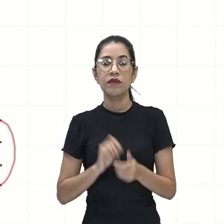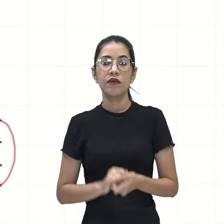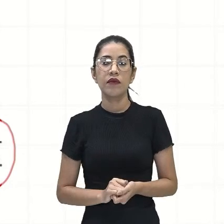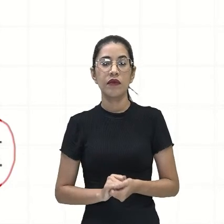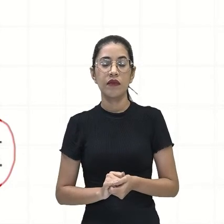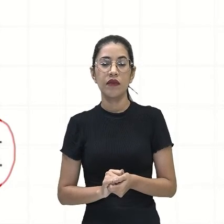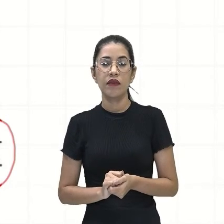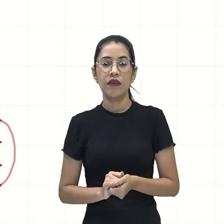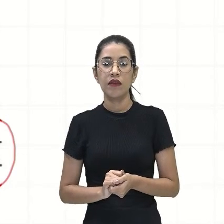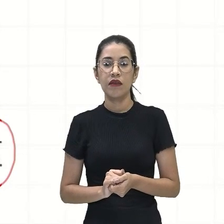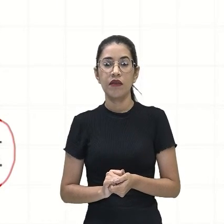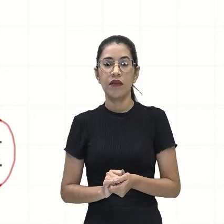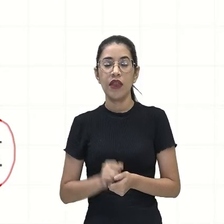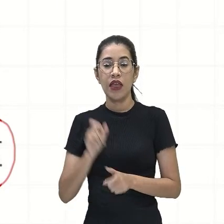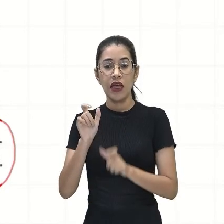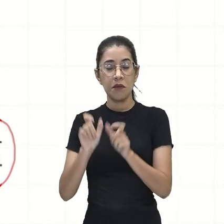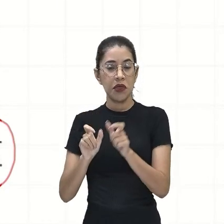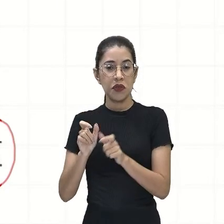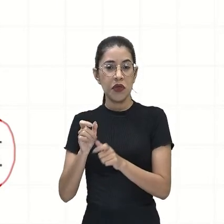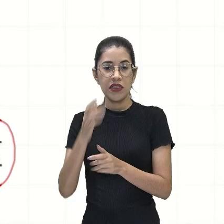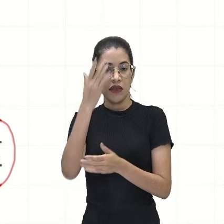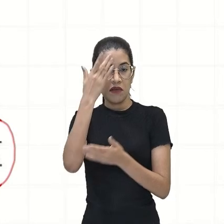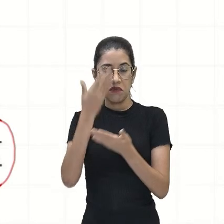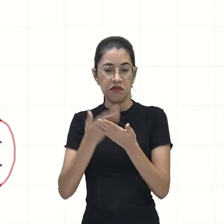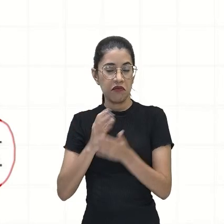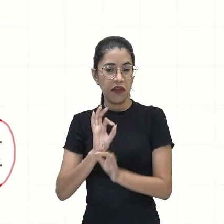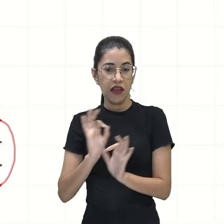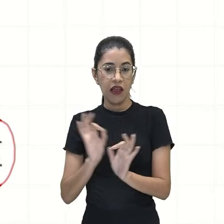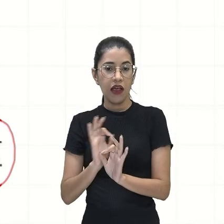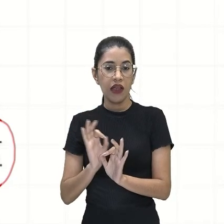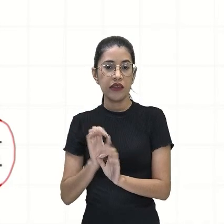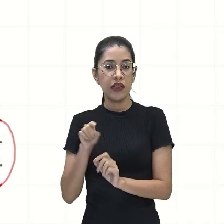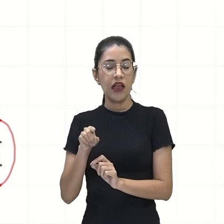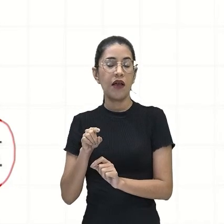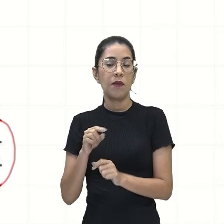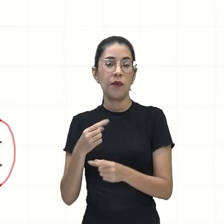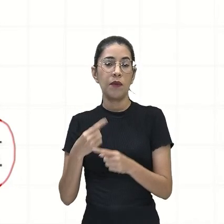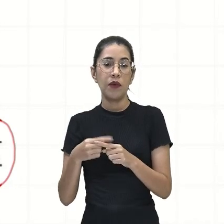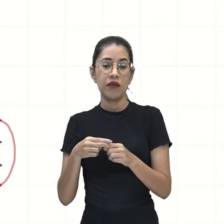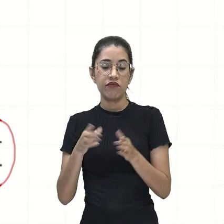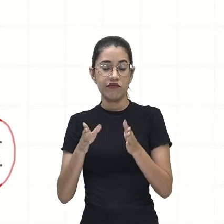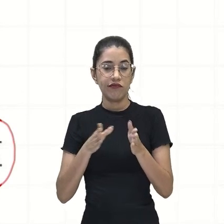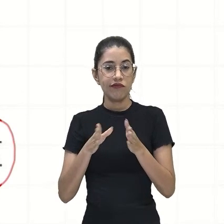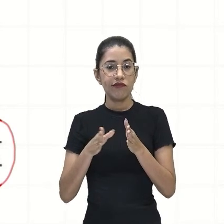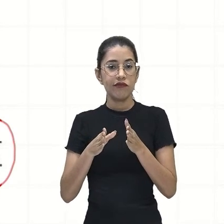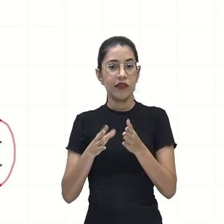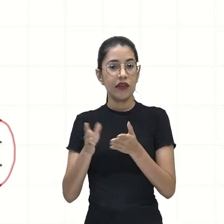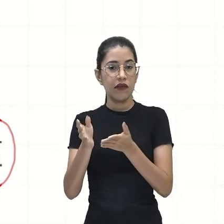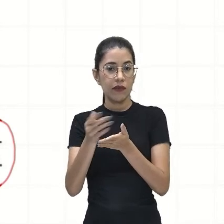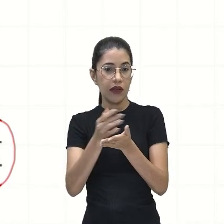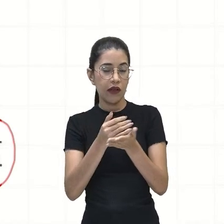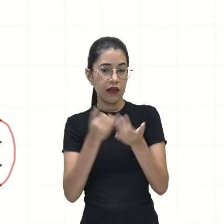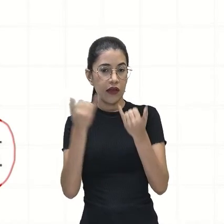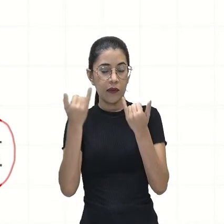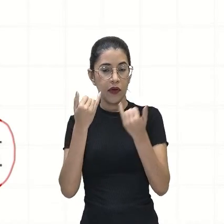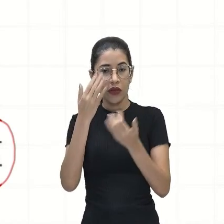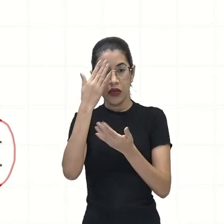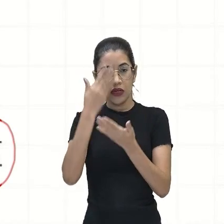pessoas quase não confiam mais nas mensagens lá nesse período, né? Quase não confiam